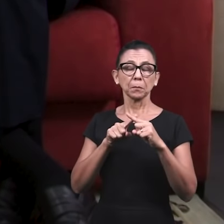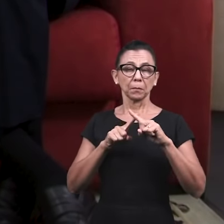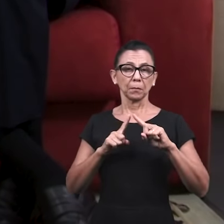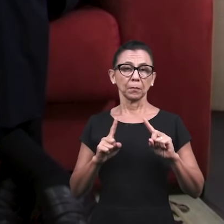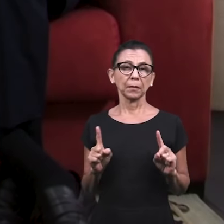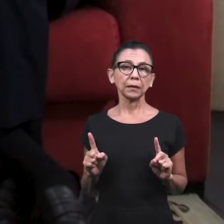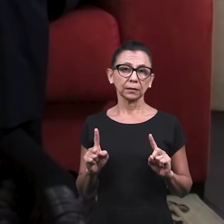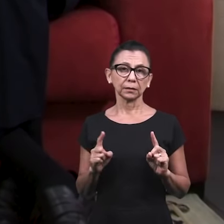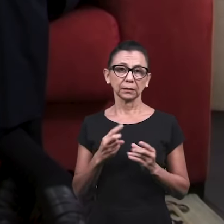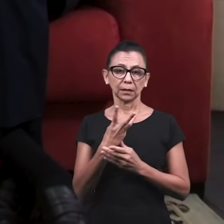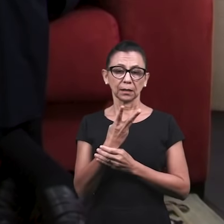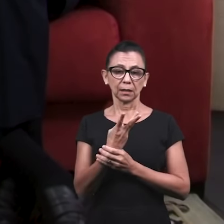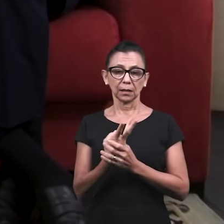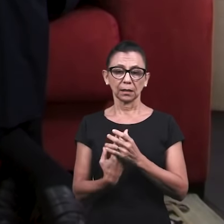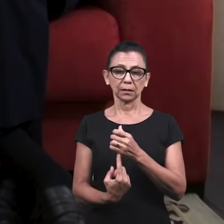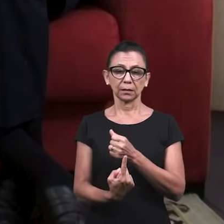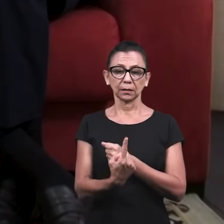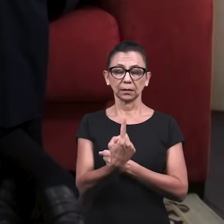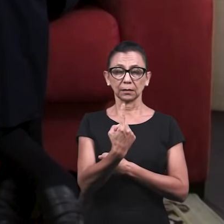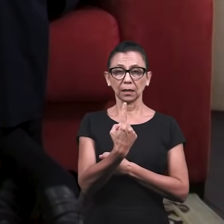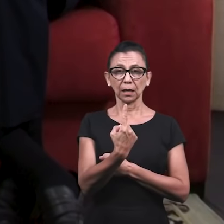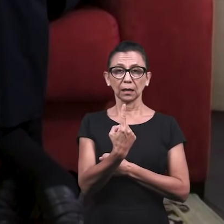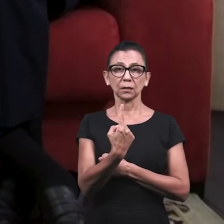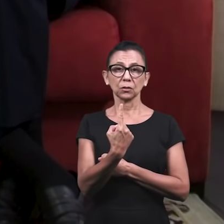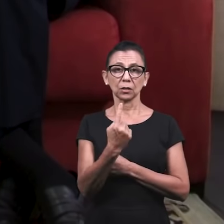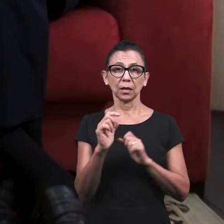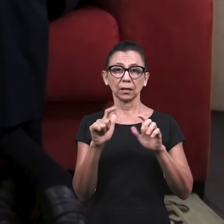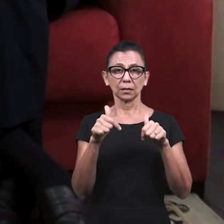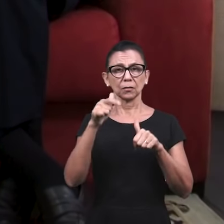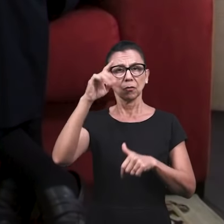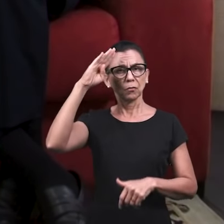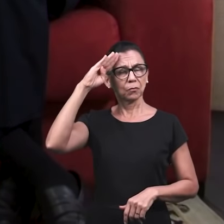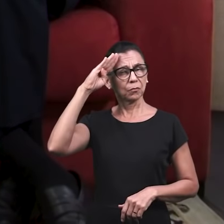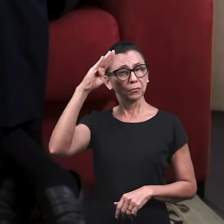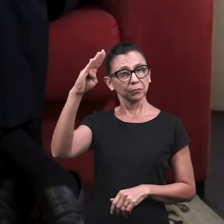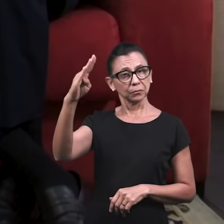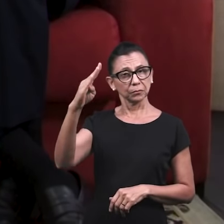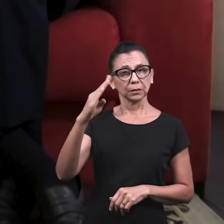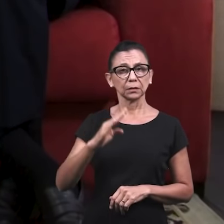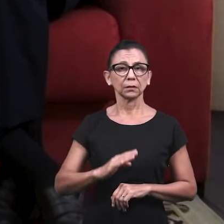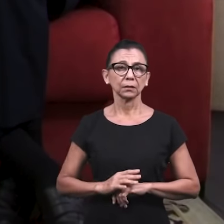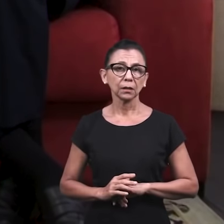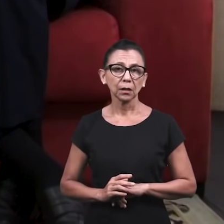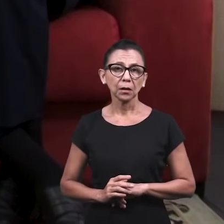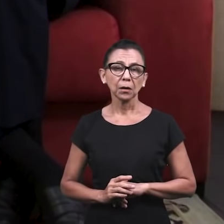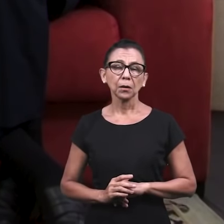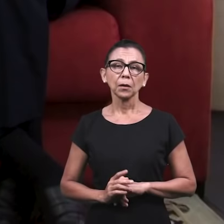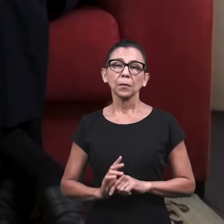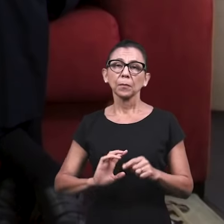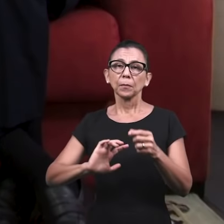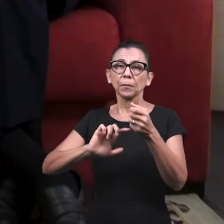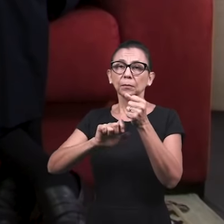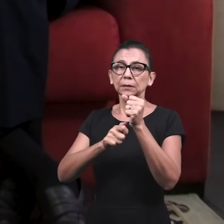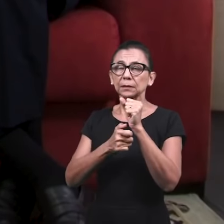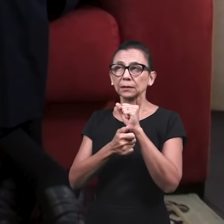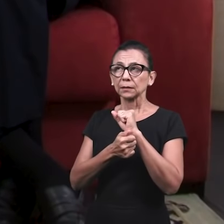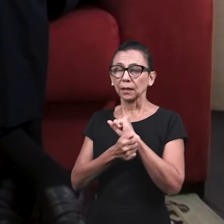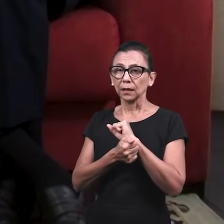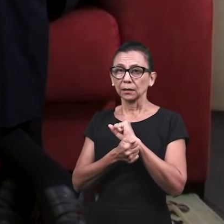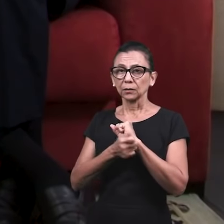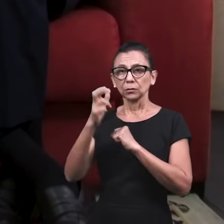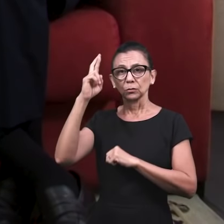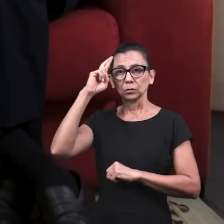a operação da Trindade, ela é essencial para que os mistérios da glória do Senhor e a nossa